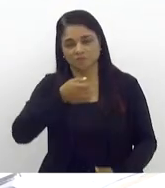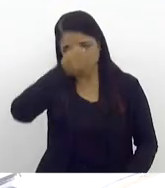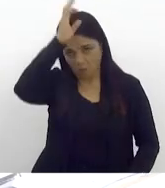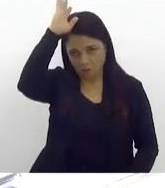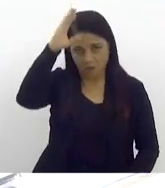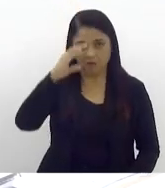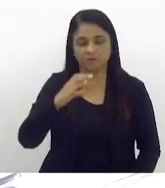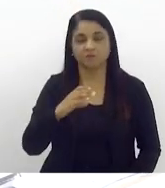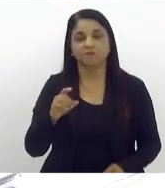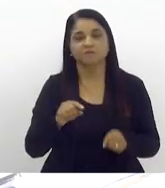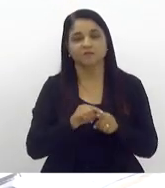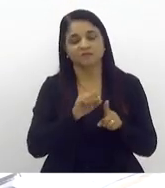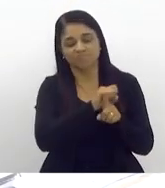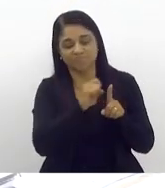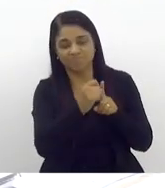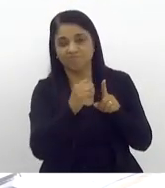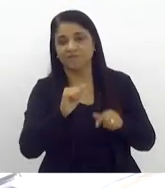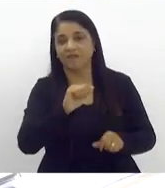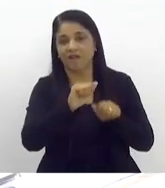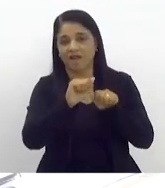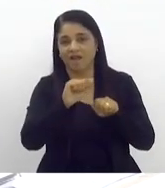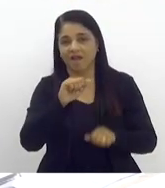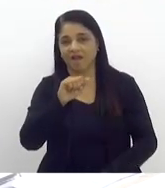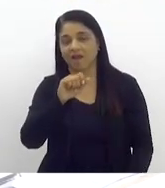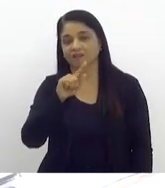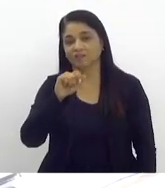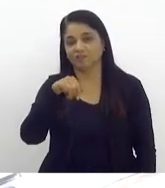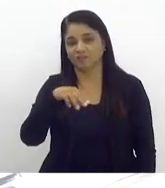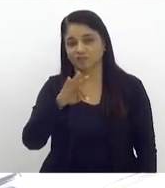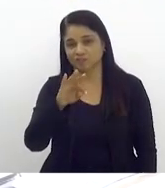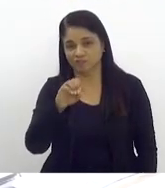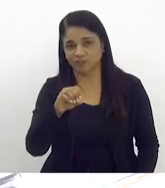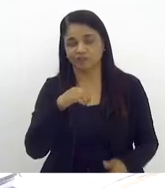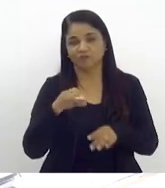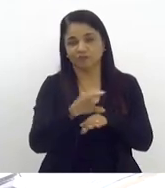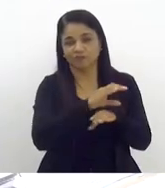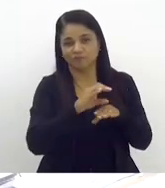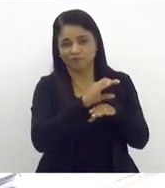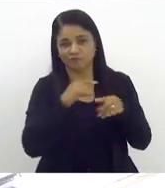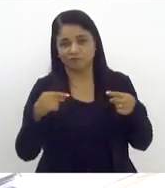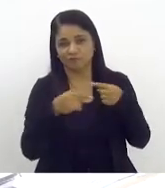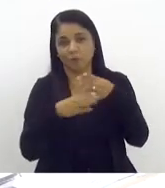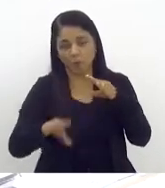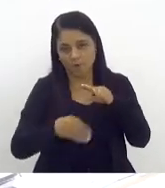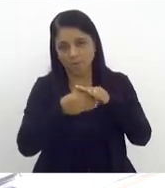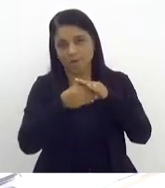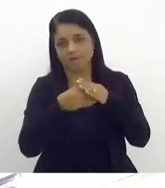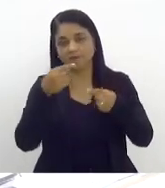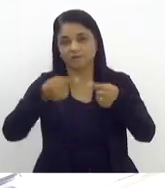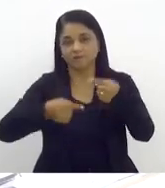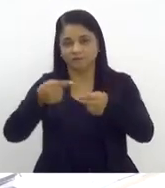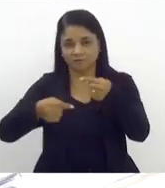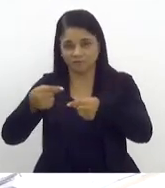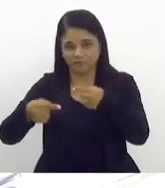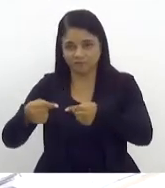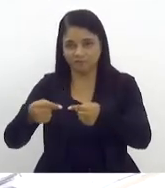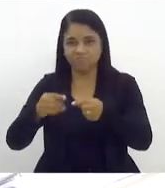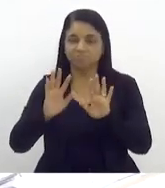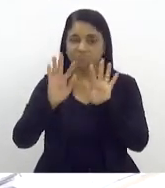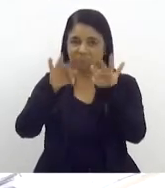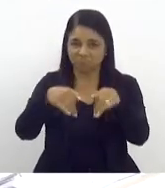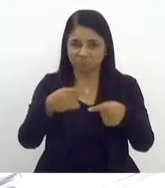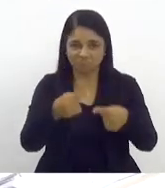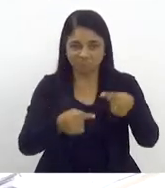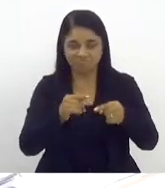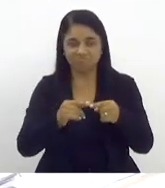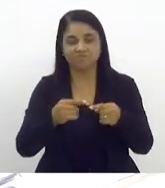segurança socioeducativo, na forma em que menciono. Parecer é pela constitucionalidade com emenda. Em discussão. Não havendo quem queira discutir,